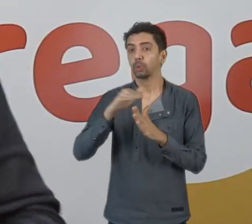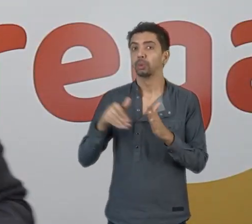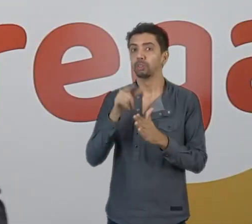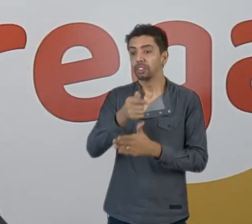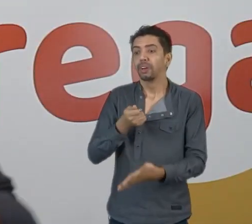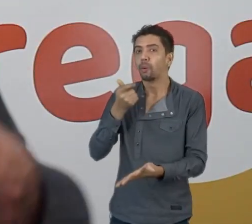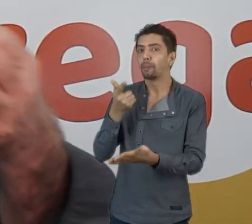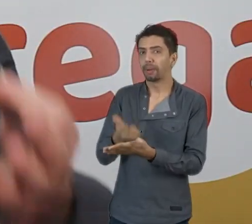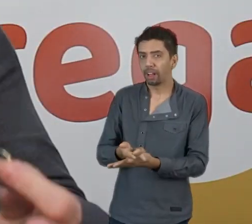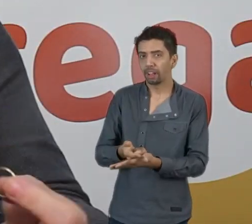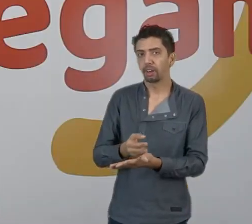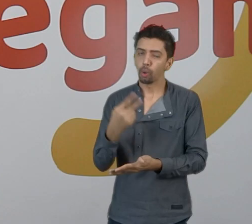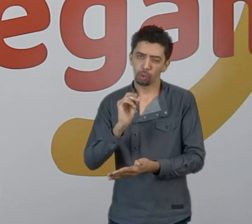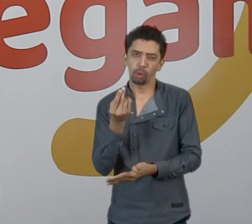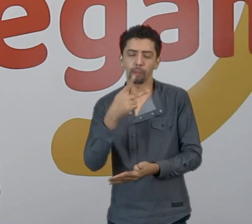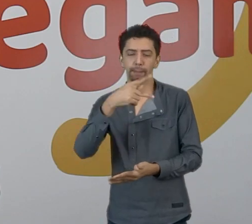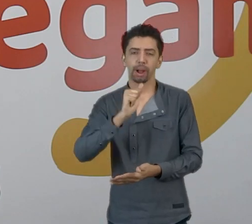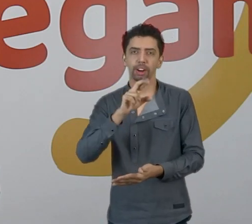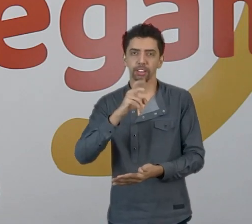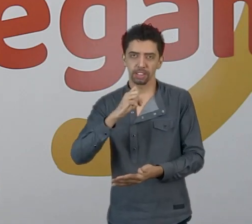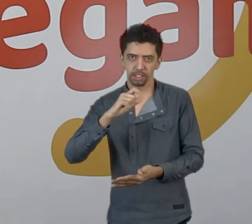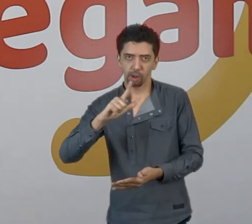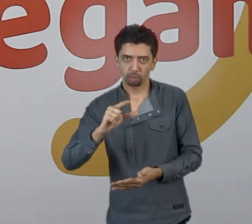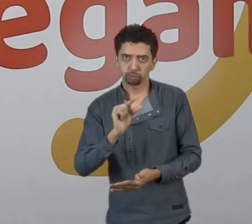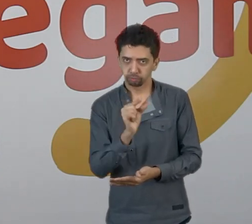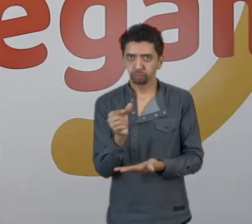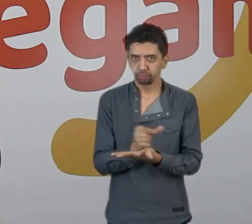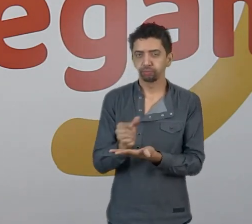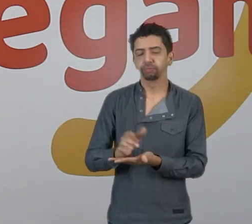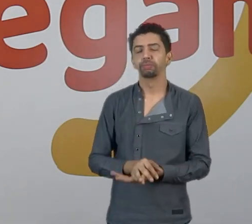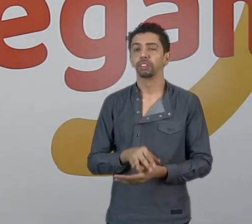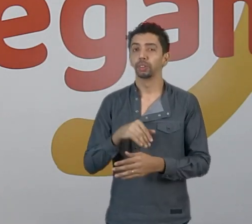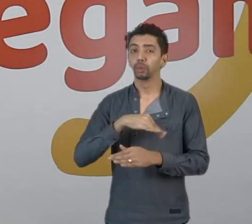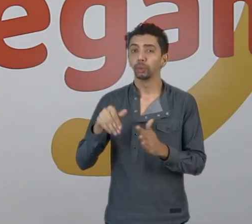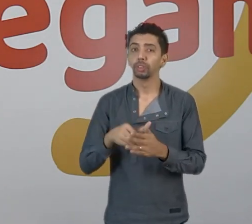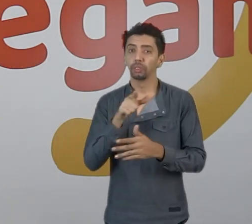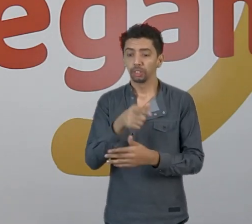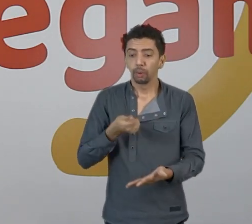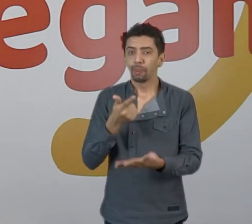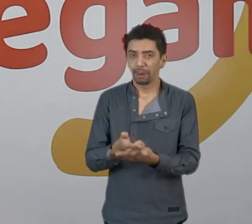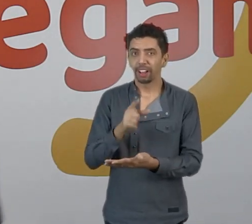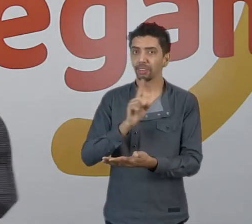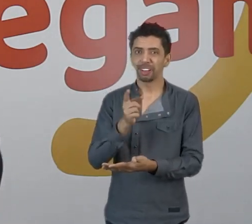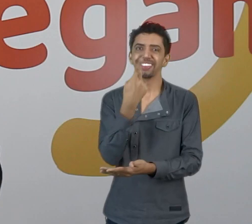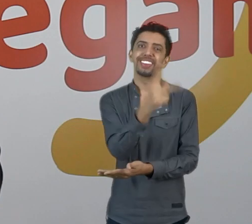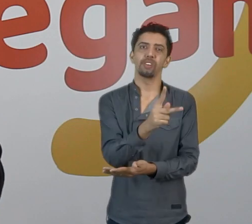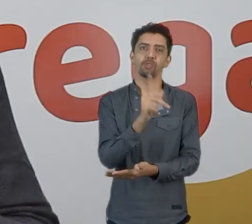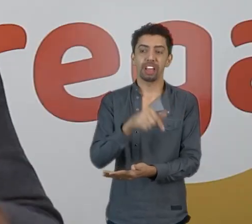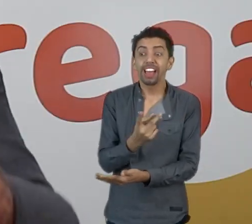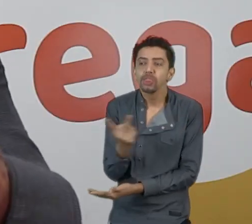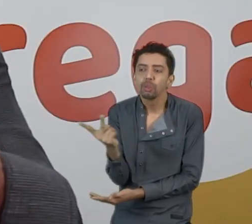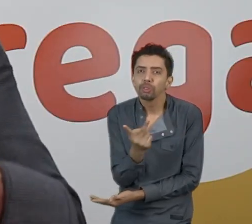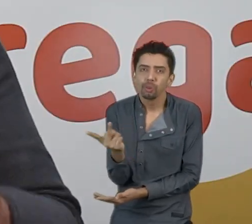você conquistar comprar adquirir pertence aos dois quer dizer que Então nesse matrimônio nessa